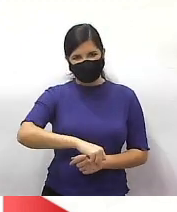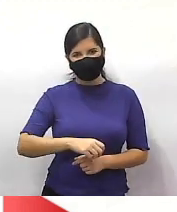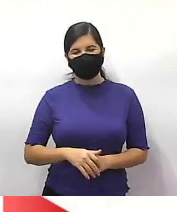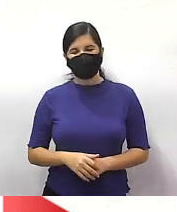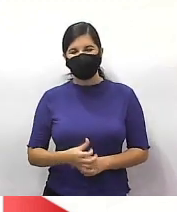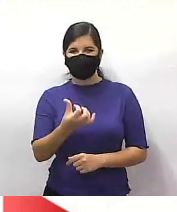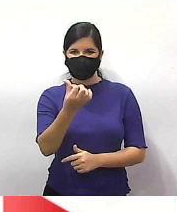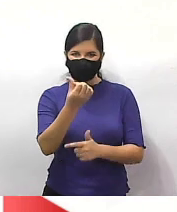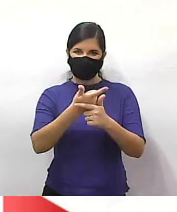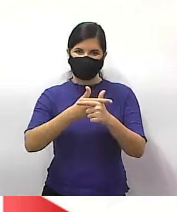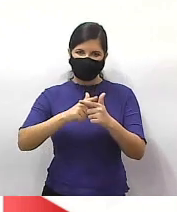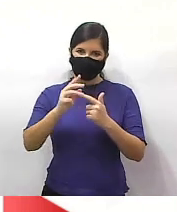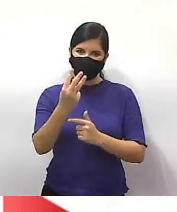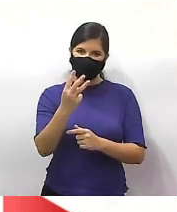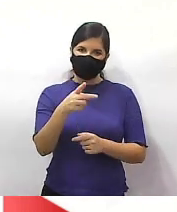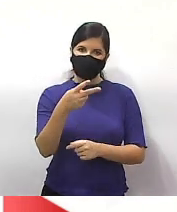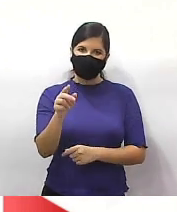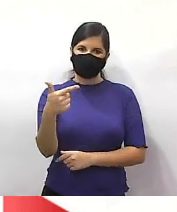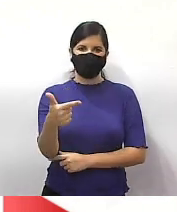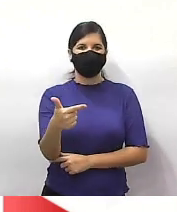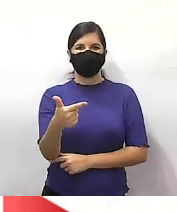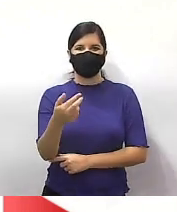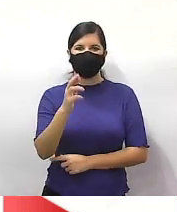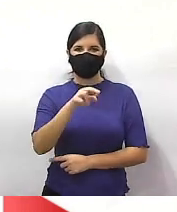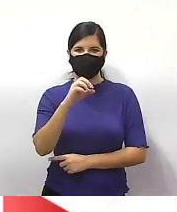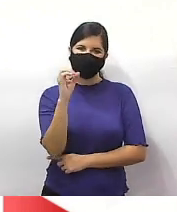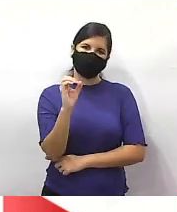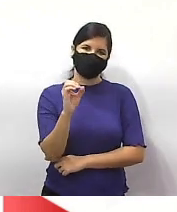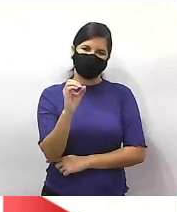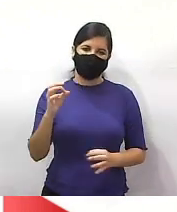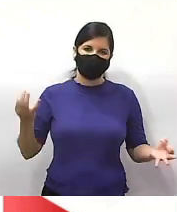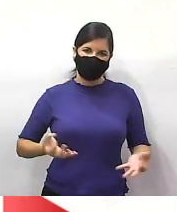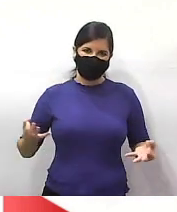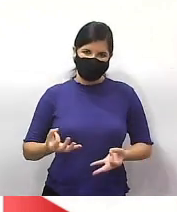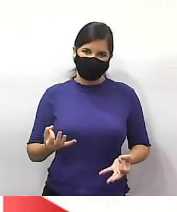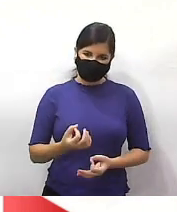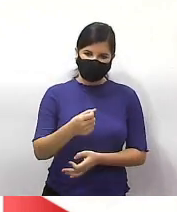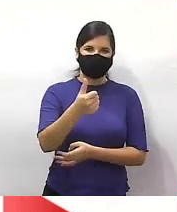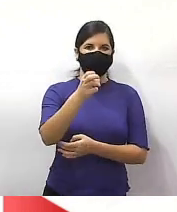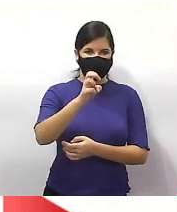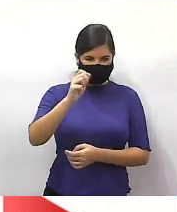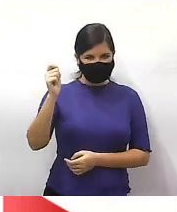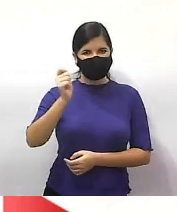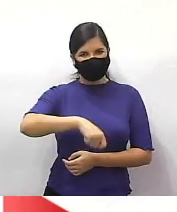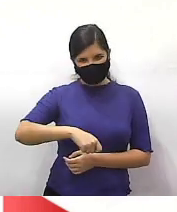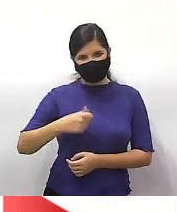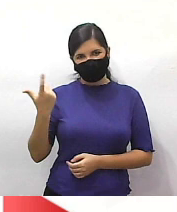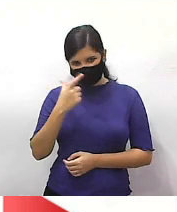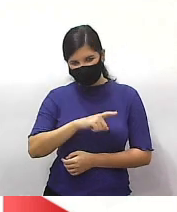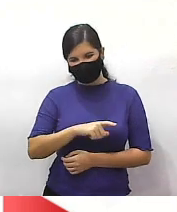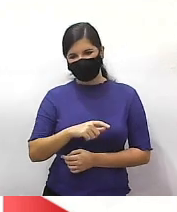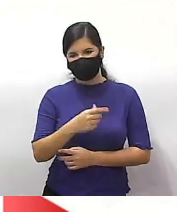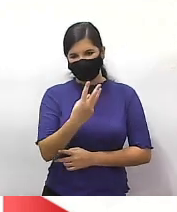por 3, dá 2, resta 0. Então, perfeito. 15 também vai ser, assim como